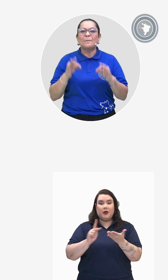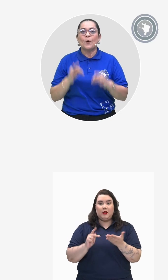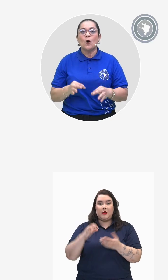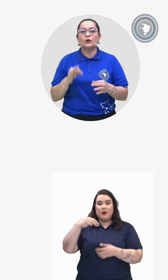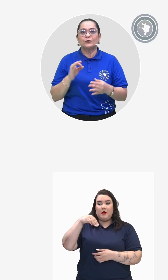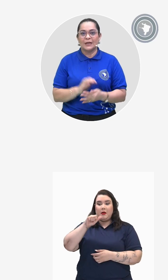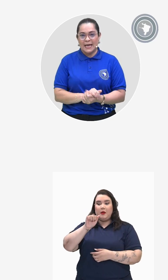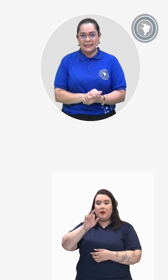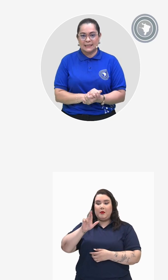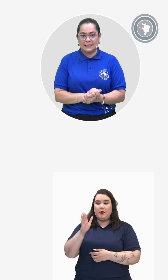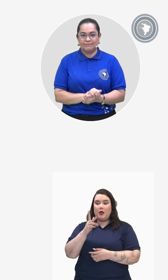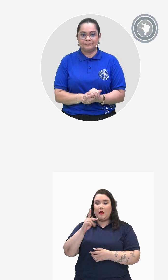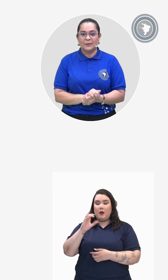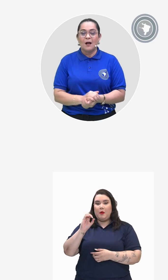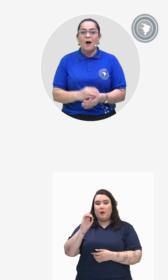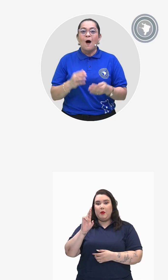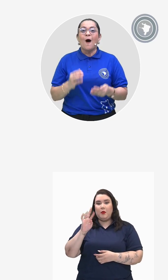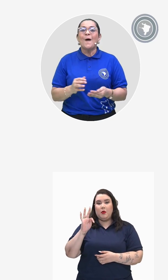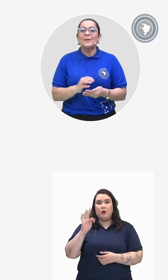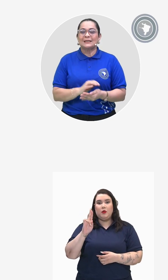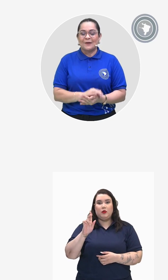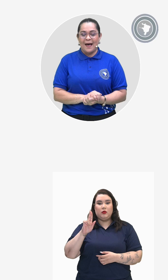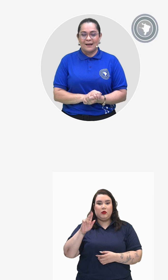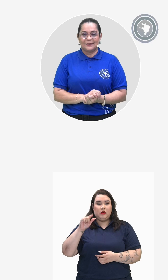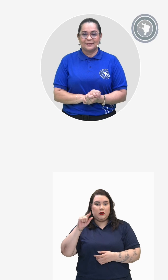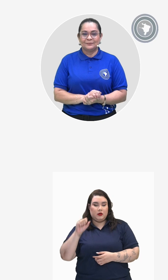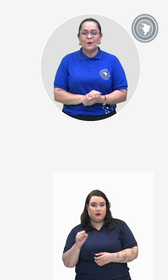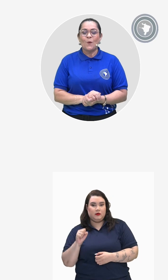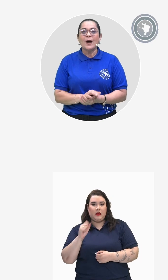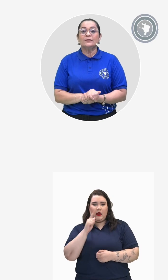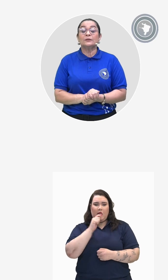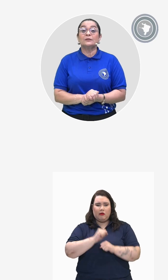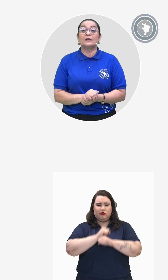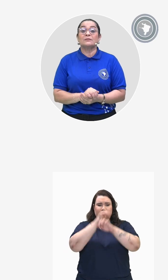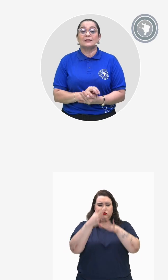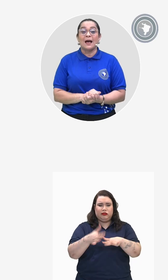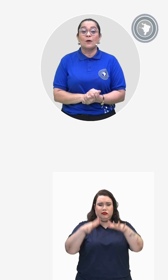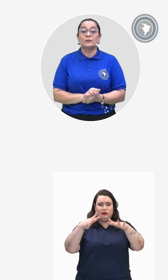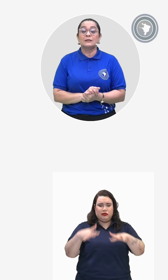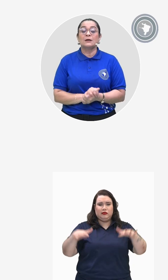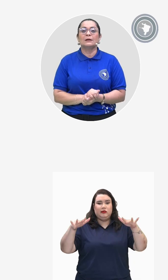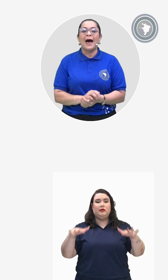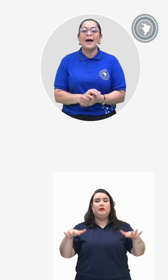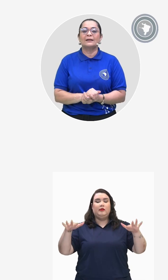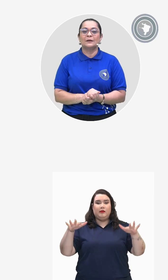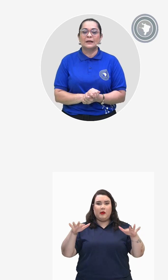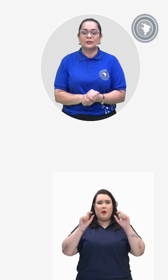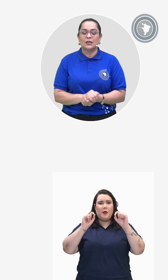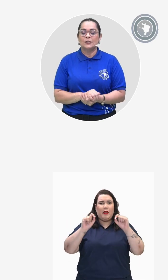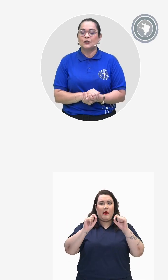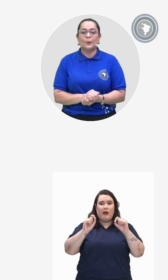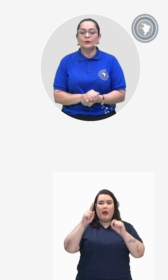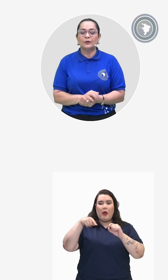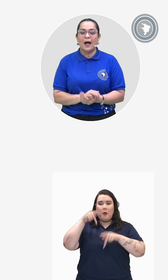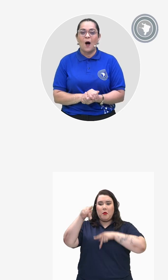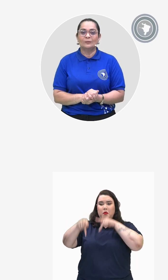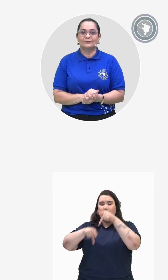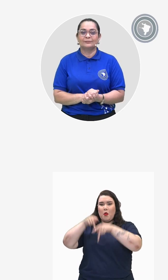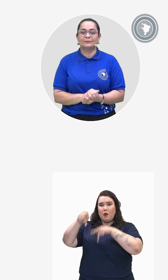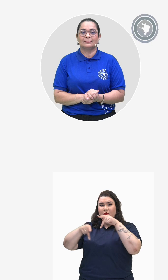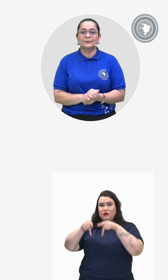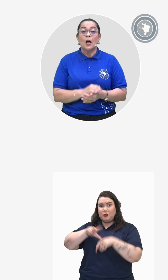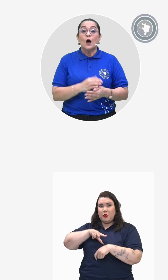Má Português. Ó, mar salgado, quanto do teu sal são lágrimas de